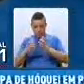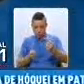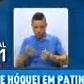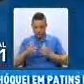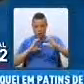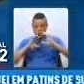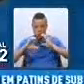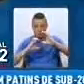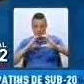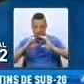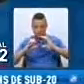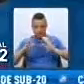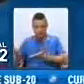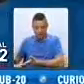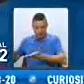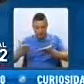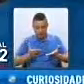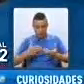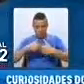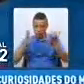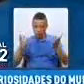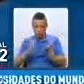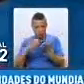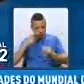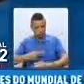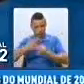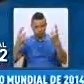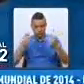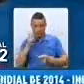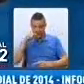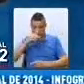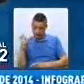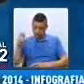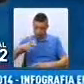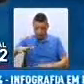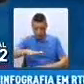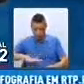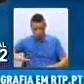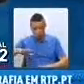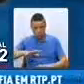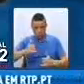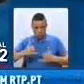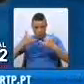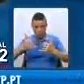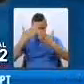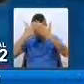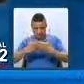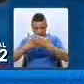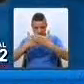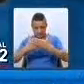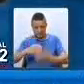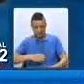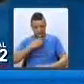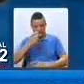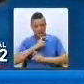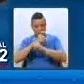e apresentação deste convite está por todo lado. E, portanto, quem chegar a esta região nestes próximos dias vão sentir este apelo